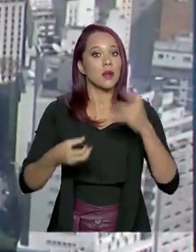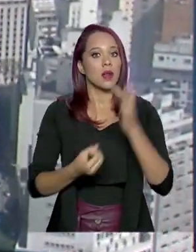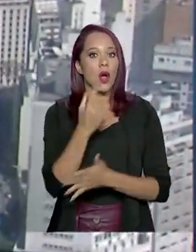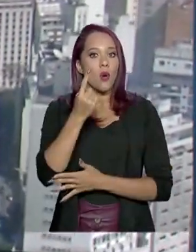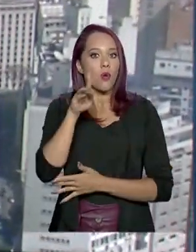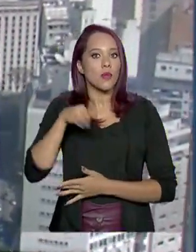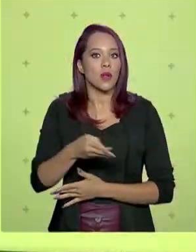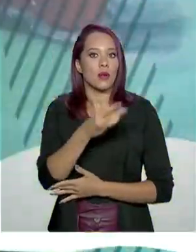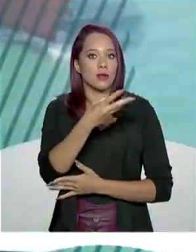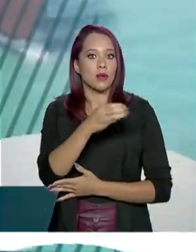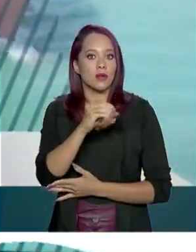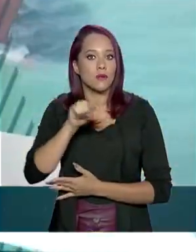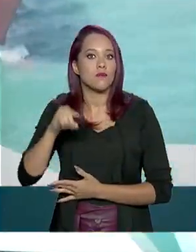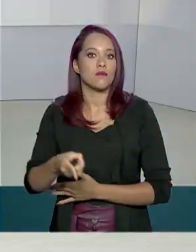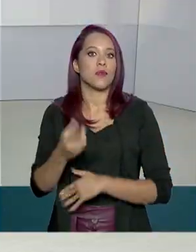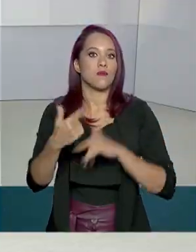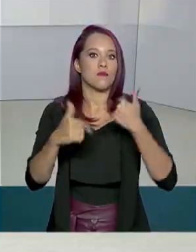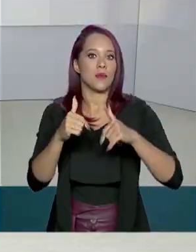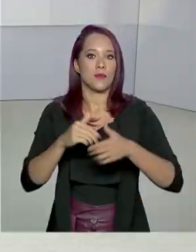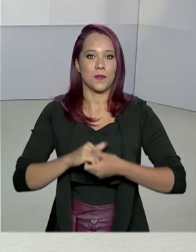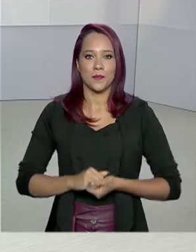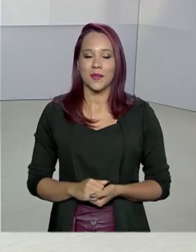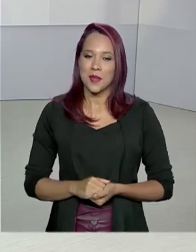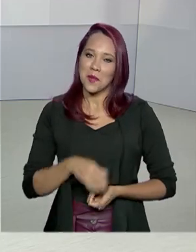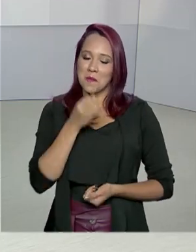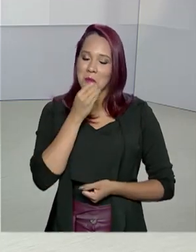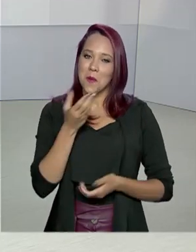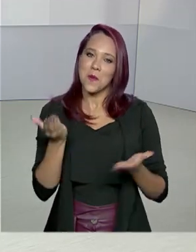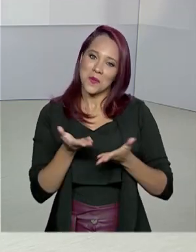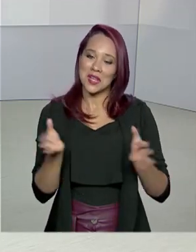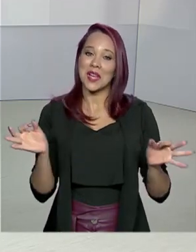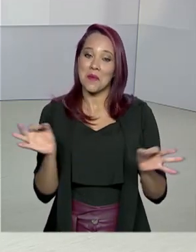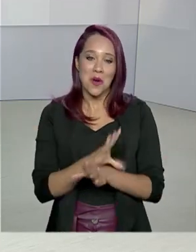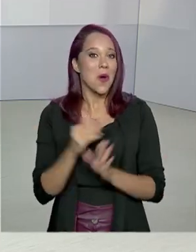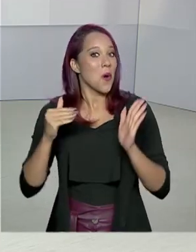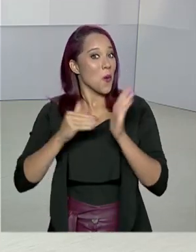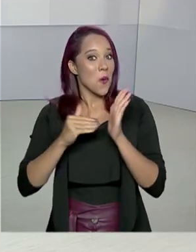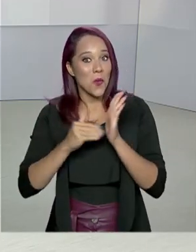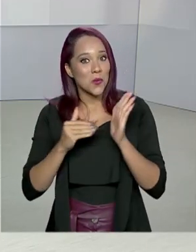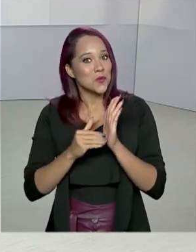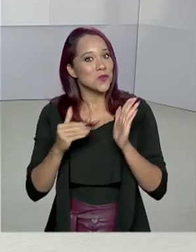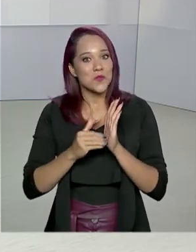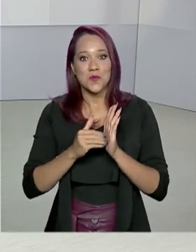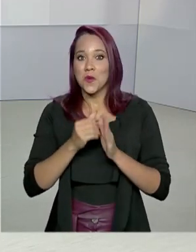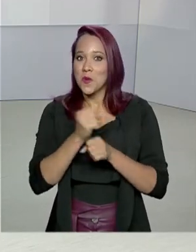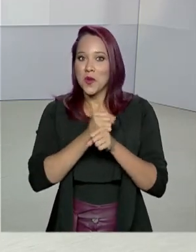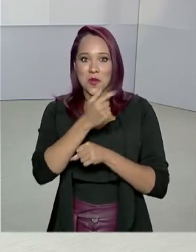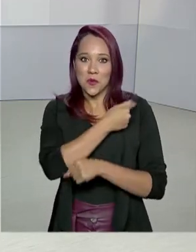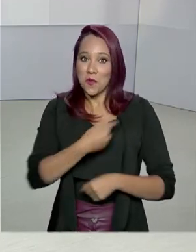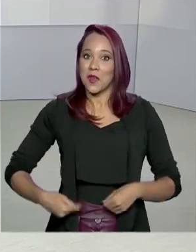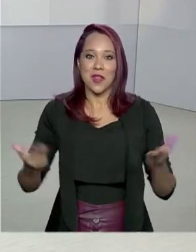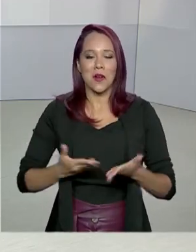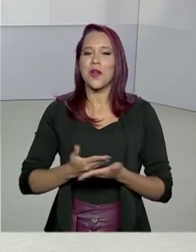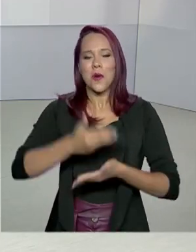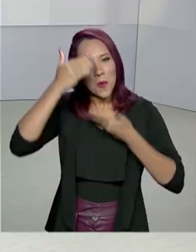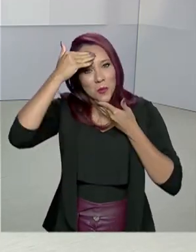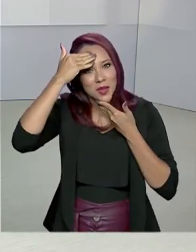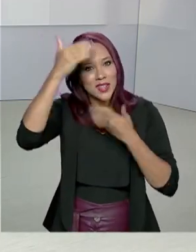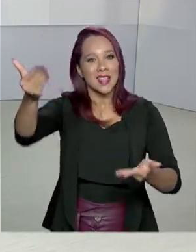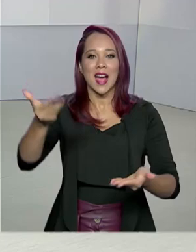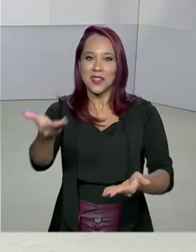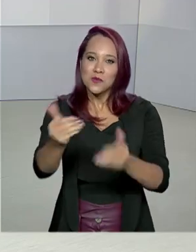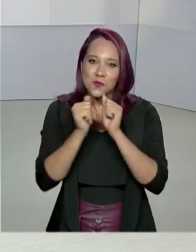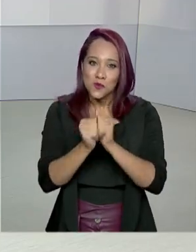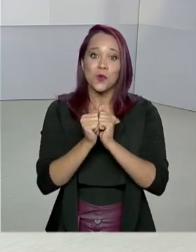milhão e trezentos mil empregos bom a gente termina que a última edição deste ano do governo agora muito obrigado pela sua